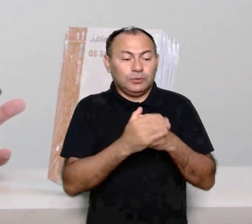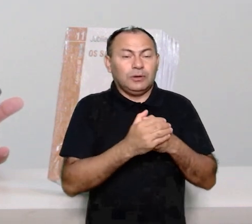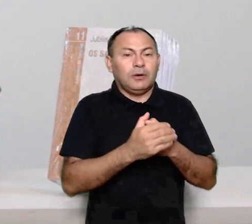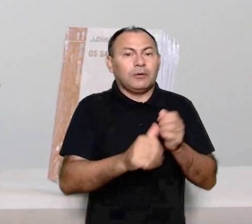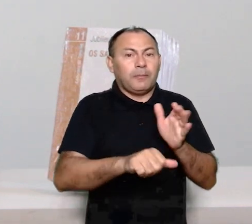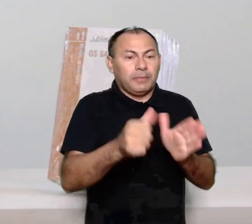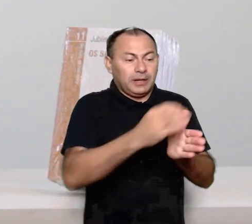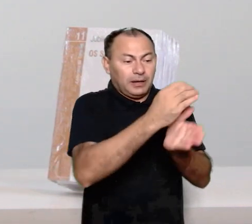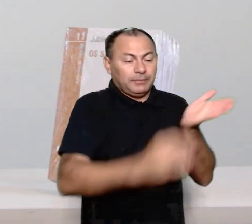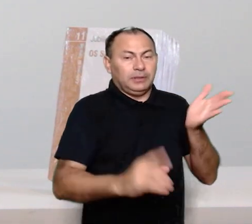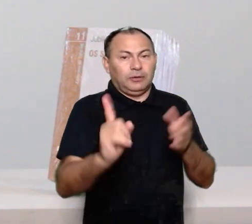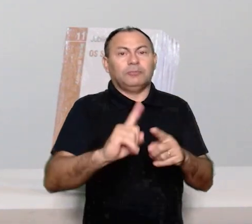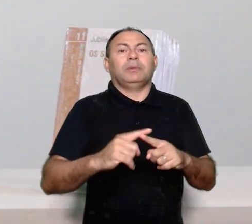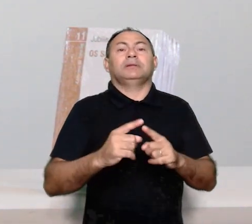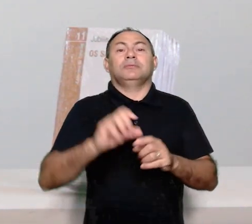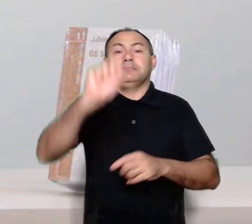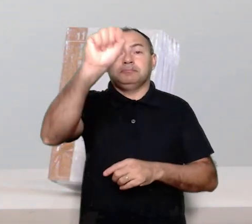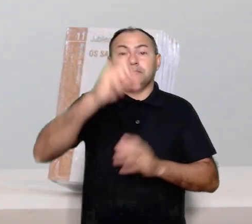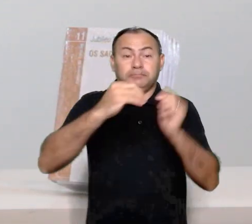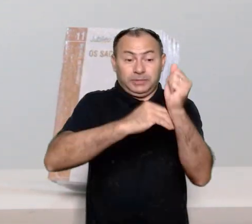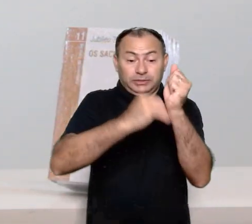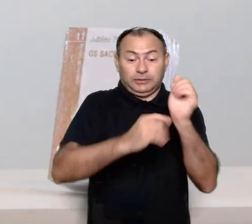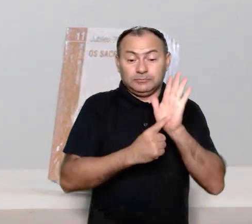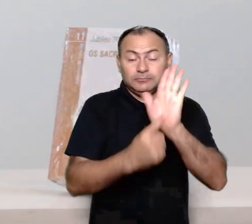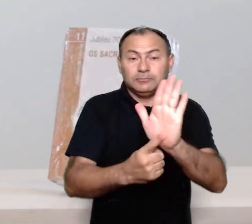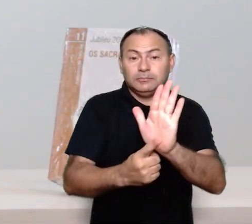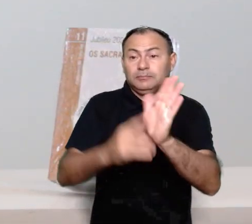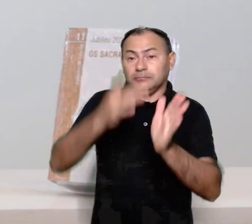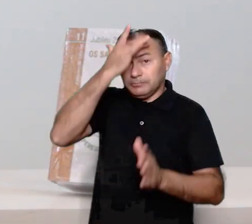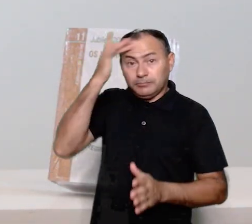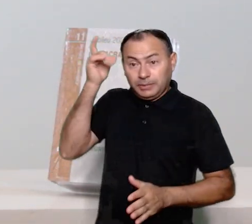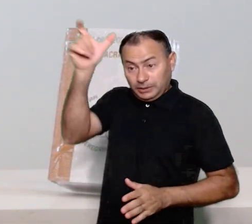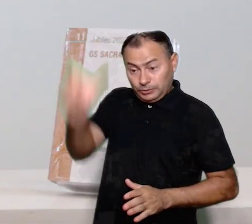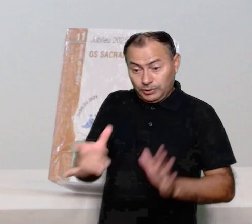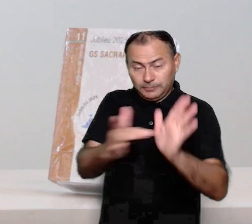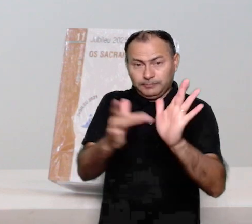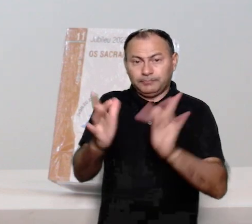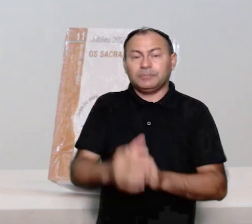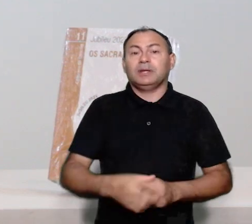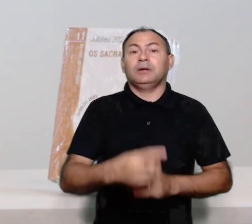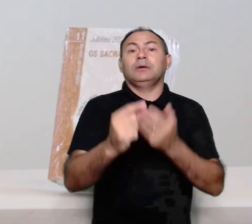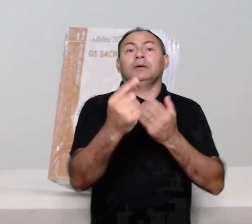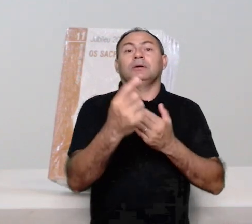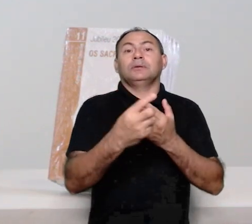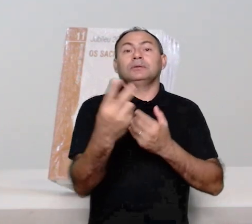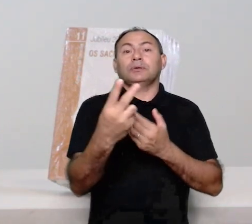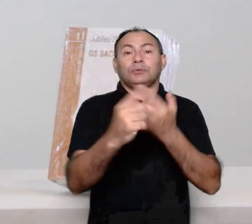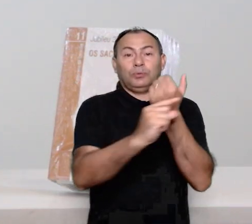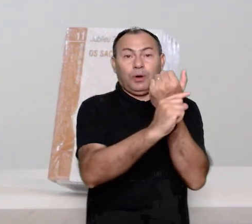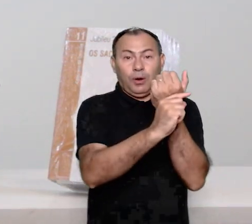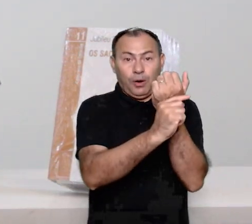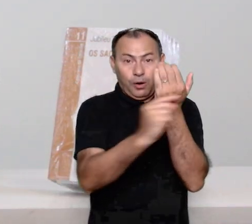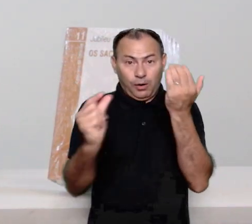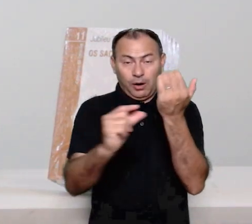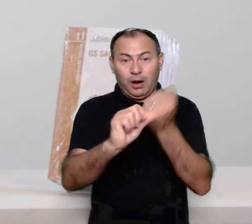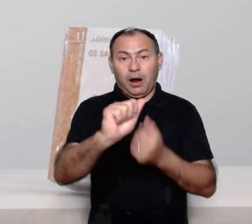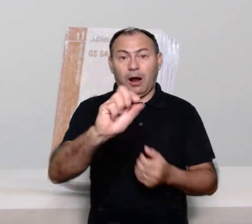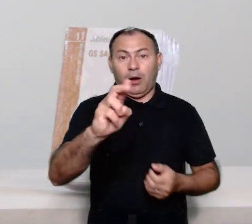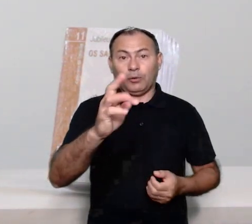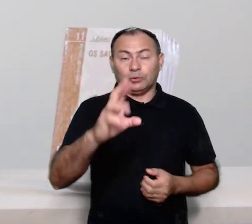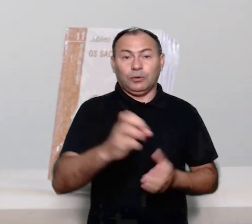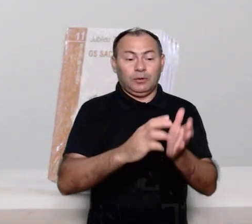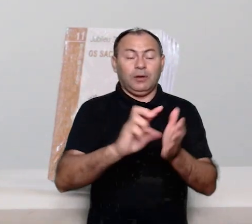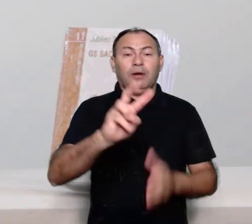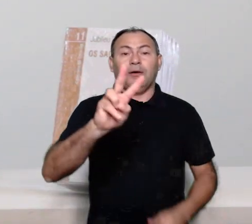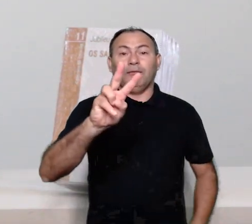primeiro capítulo, mas é um mistério revelado da pessoa de Jesus Cristo. O segundo autor, que o autor do nosso